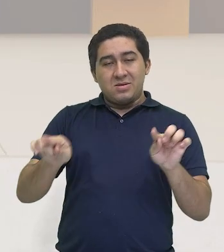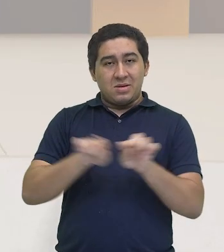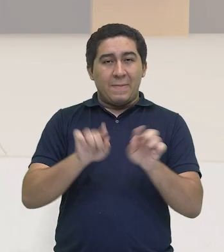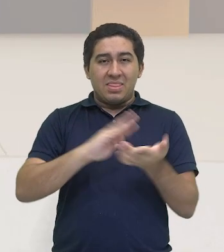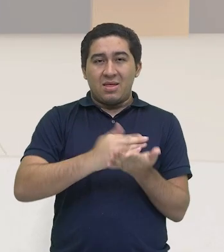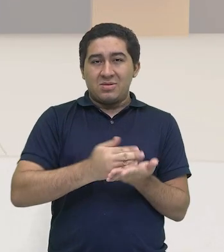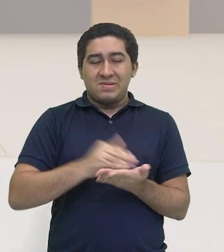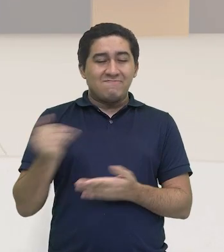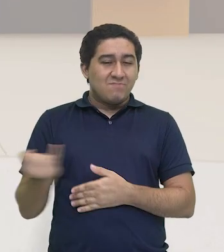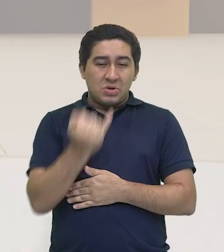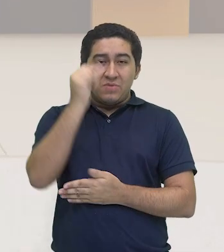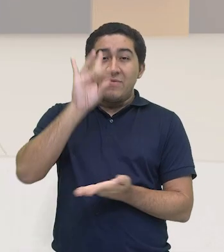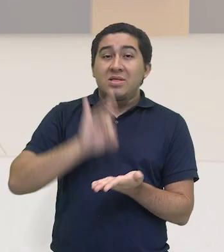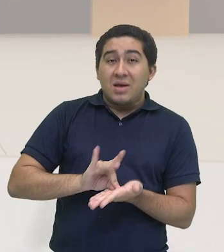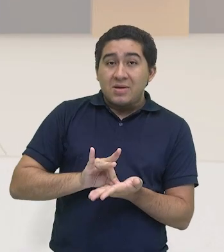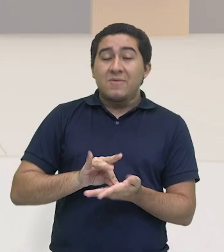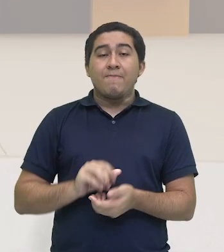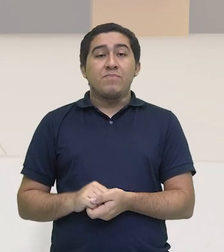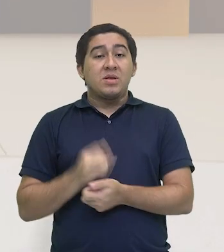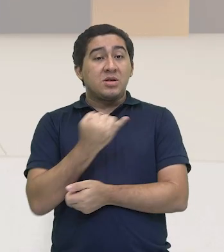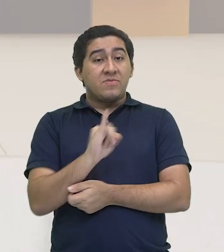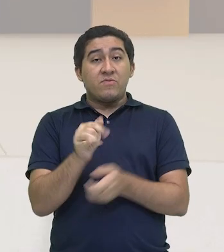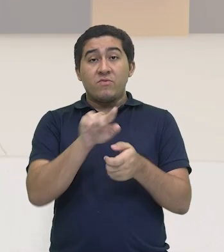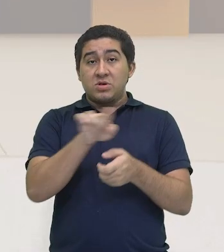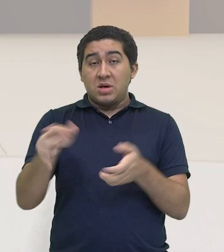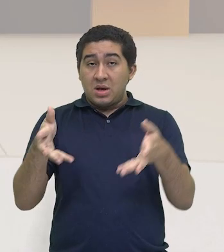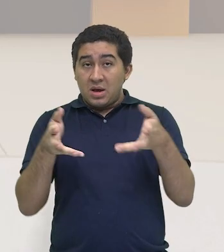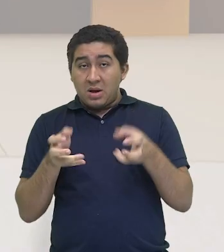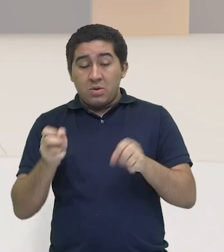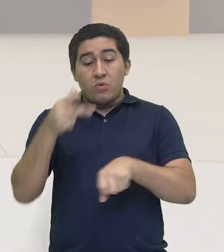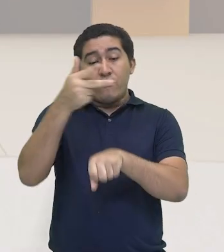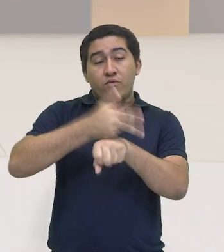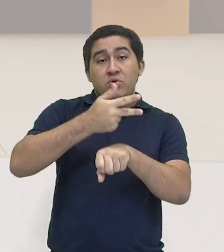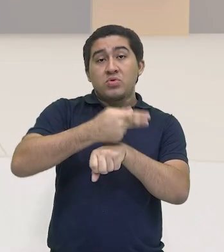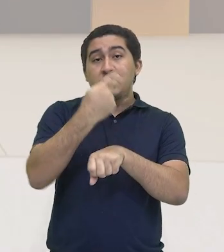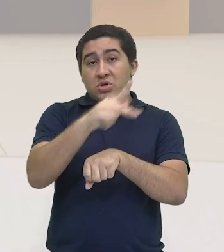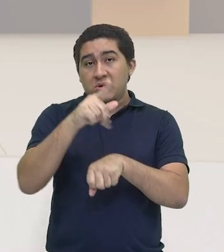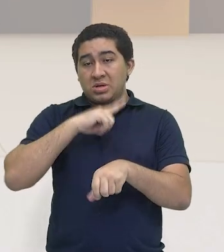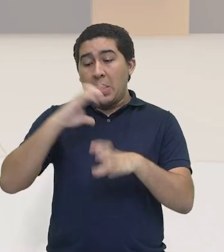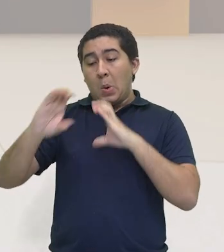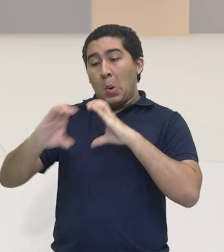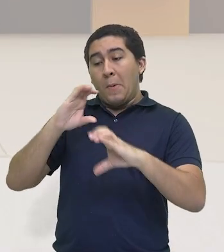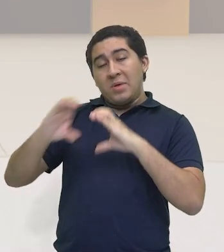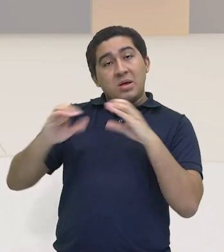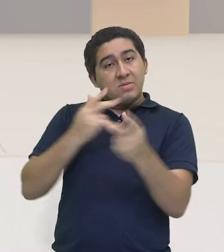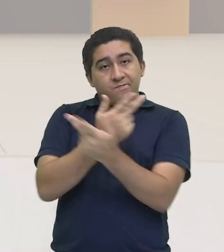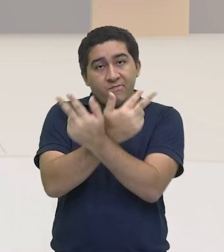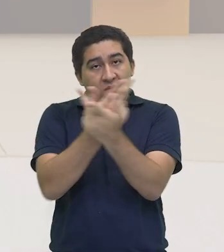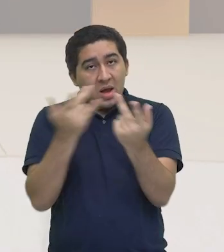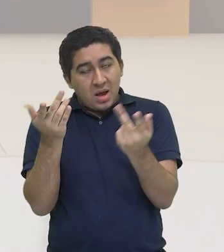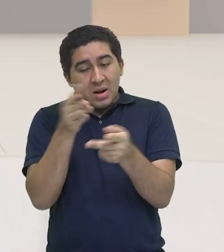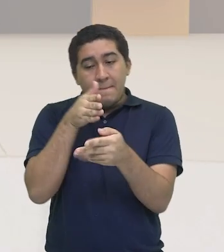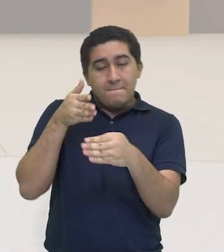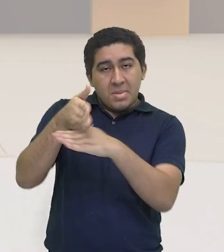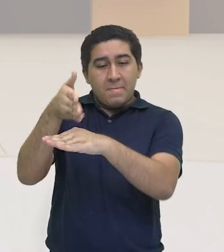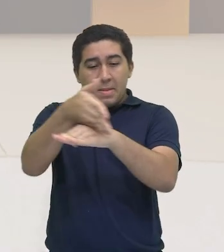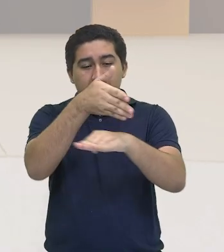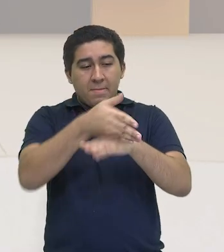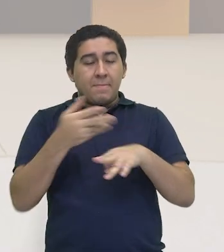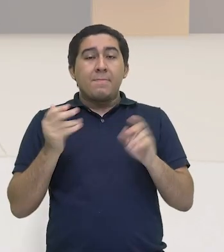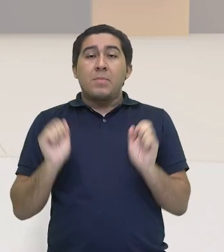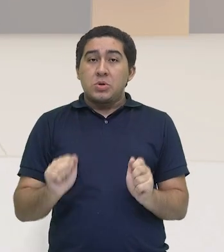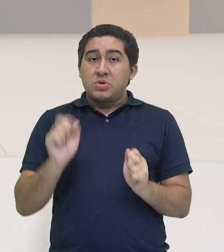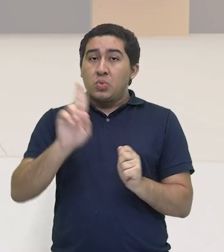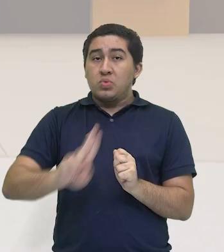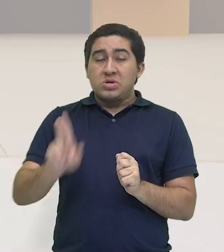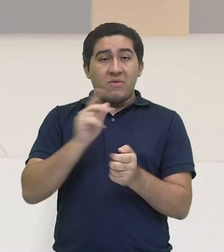legenda. Importantíssimo. Se você quiser que seu documentário, né, avance diversas fronteiras, você coloca também, né, em outras